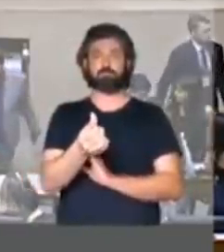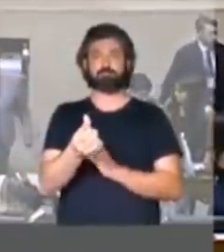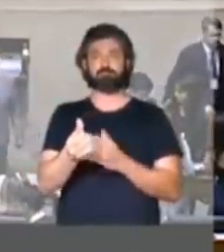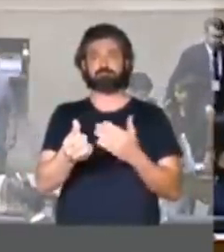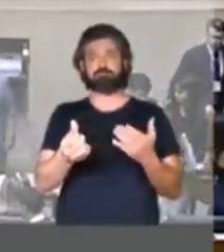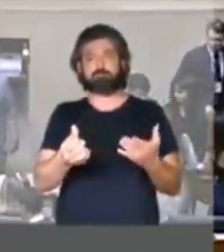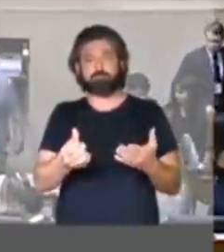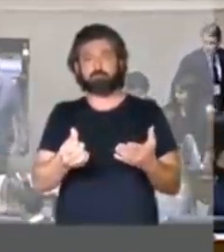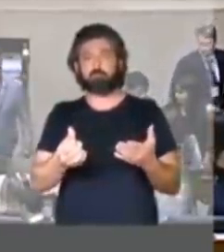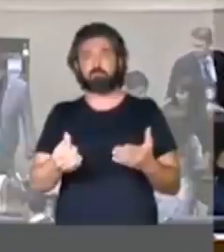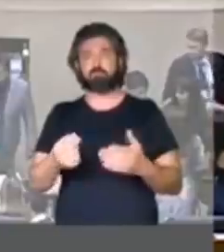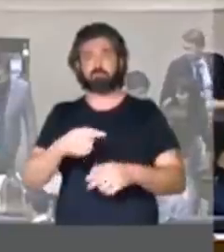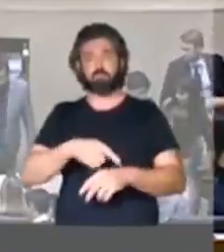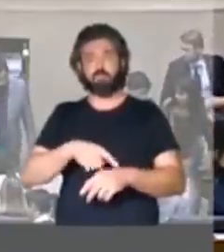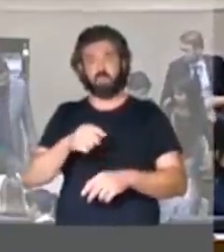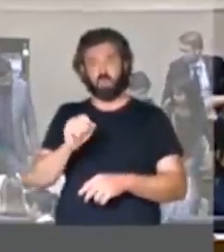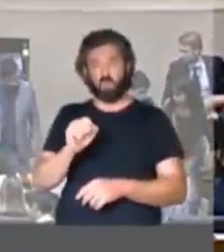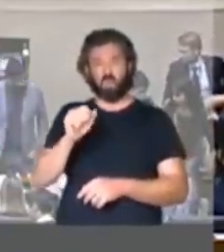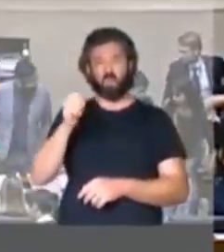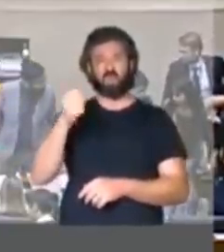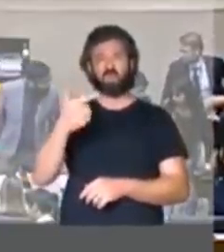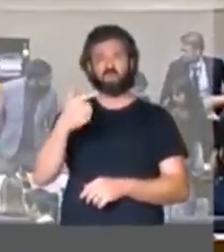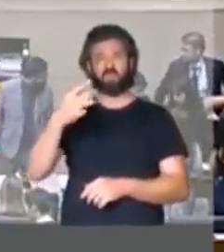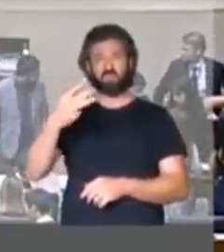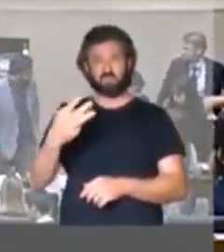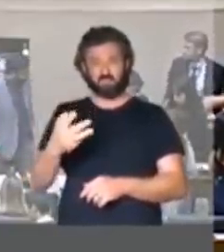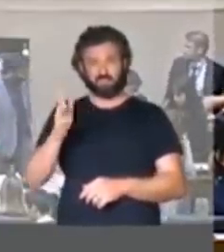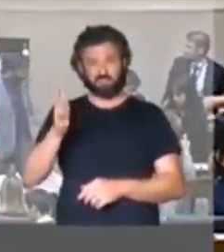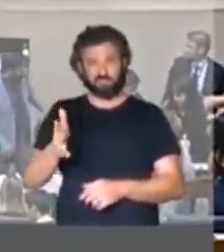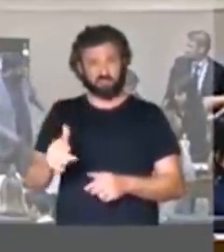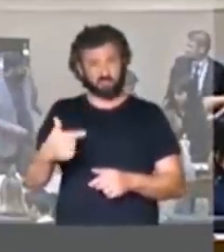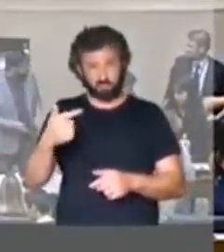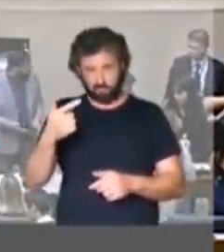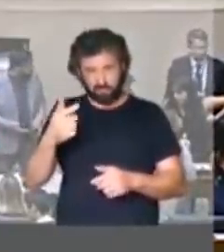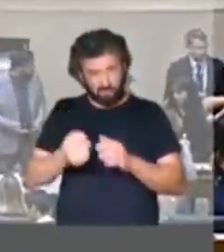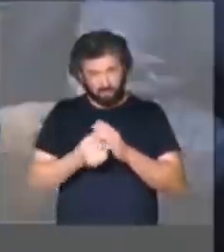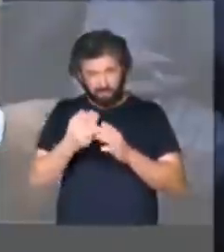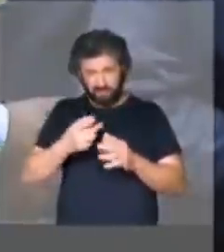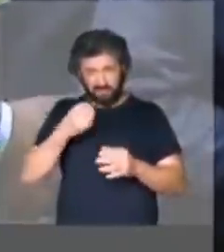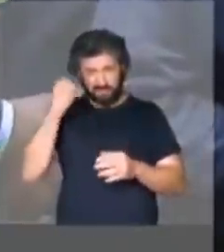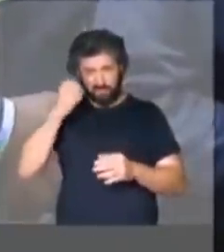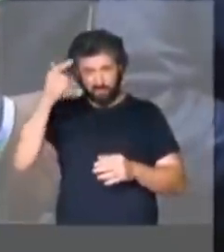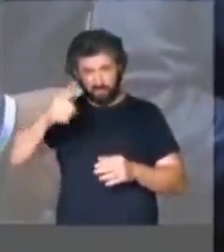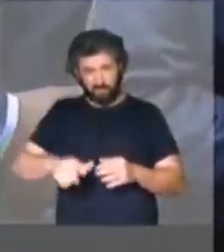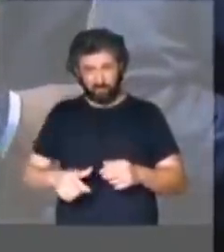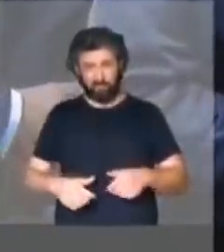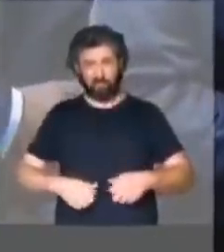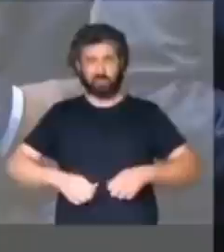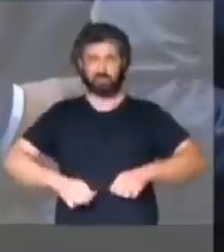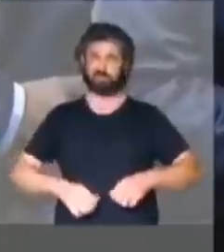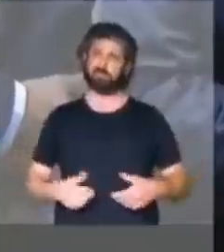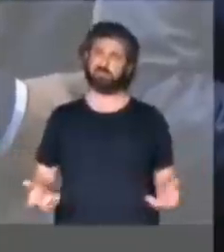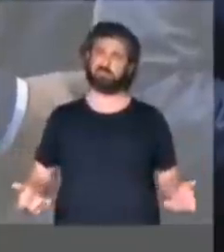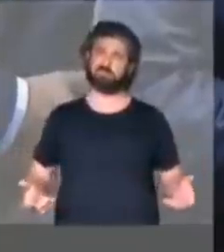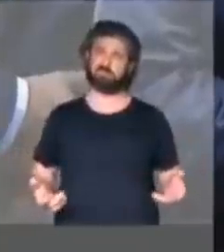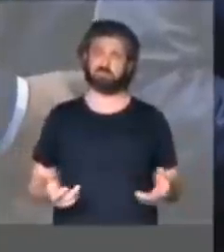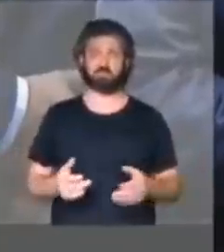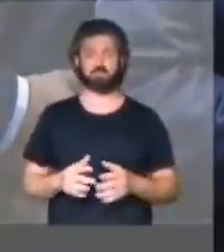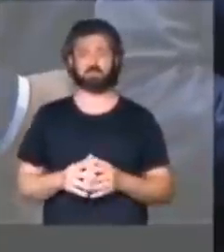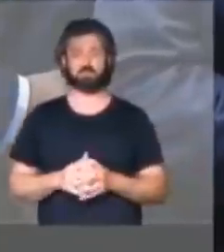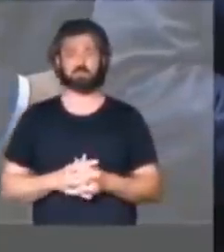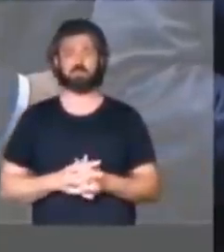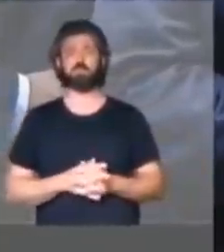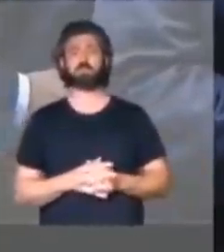Presidente. E agora às 8h23... Nós já deputado, não temos quórum para votação Kim. Por parte do